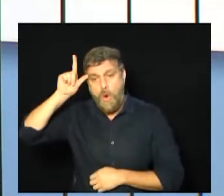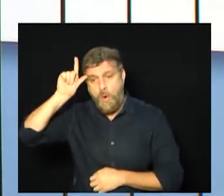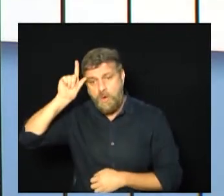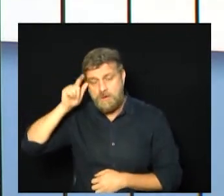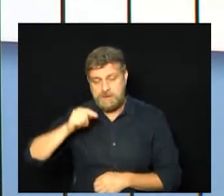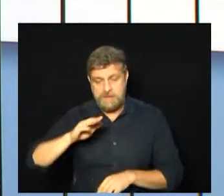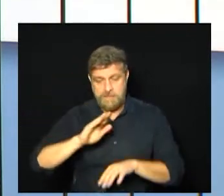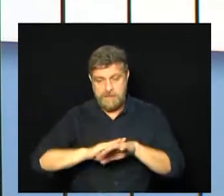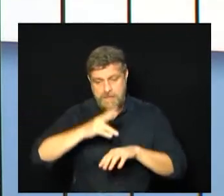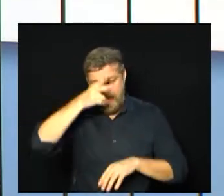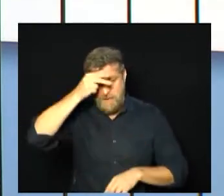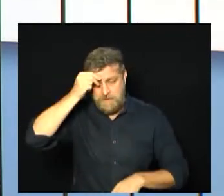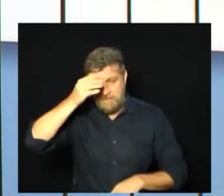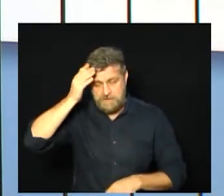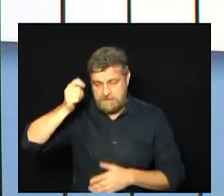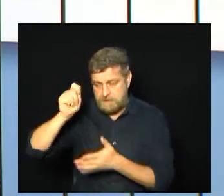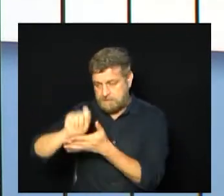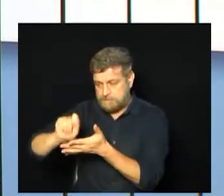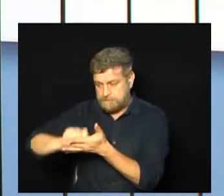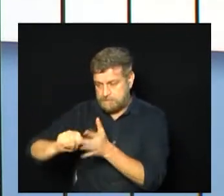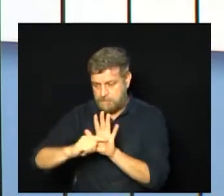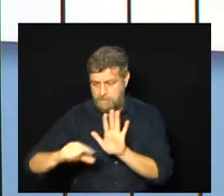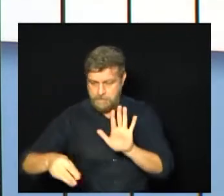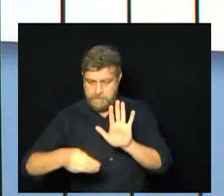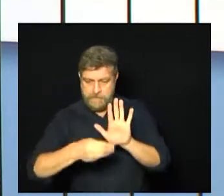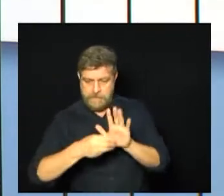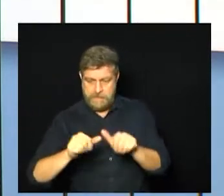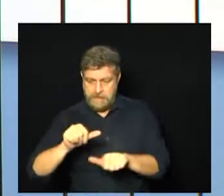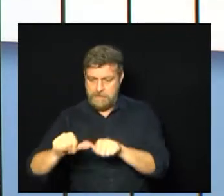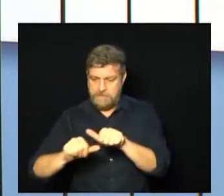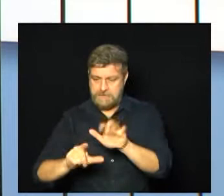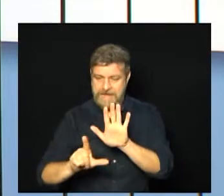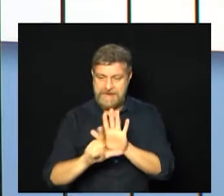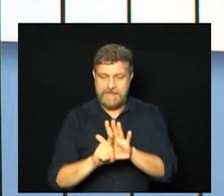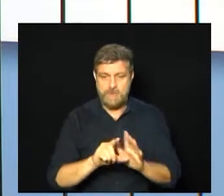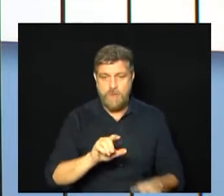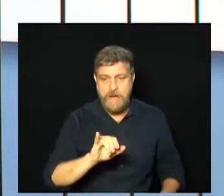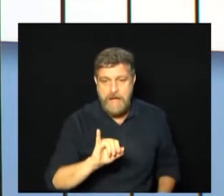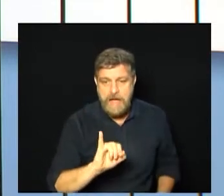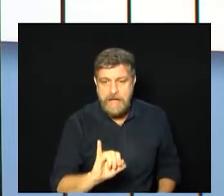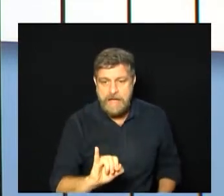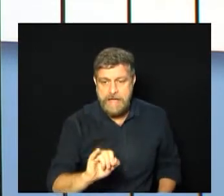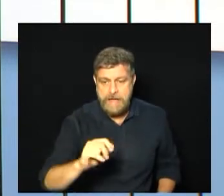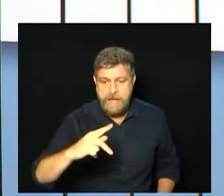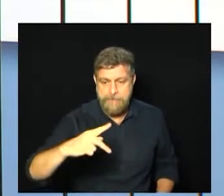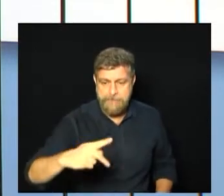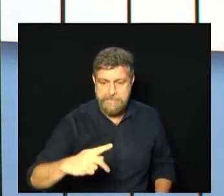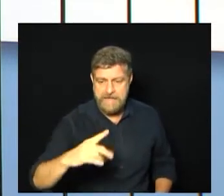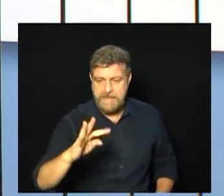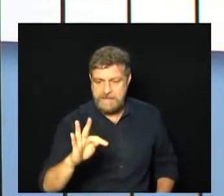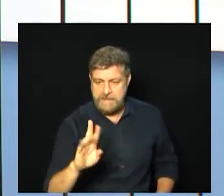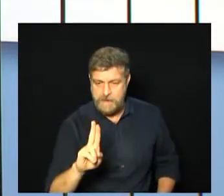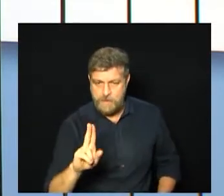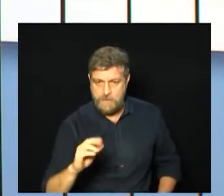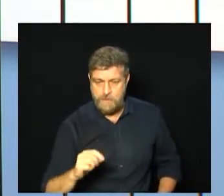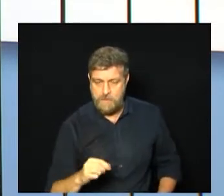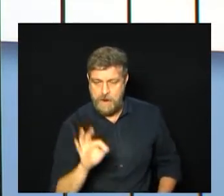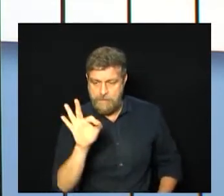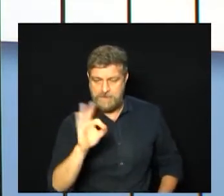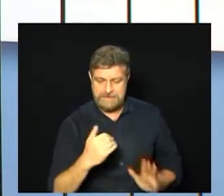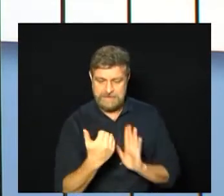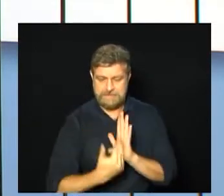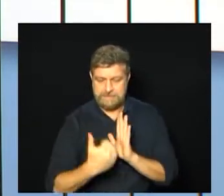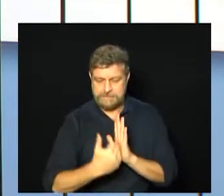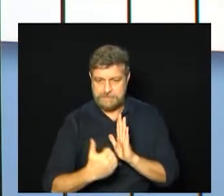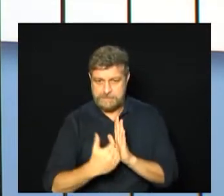do prefeito com emenda que altera dispositivos da lei do IPTU, reduzindo as alíquotas do imposto para